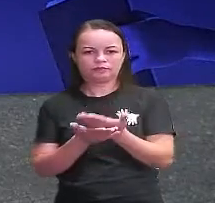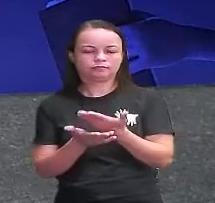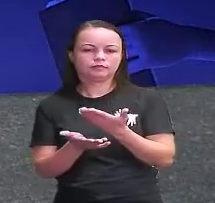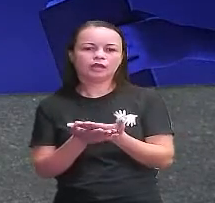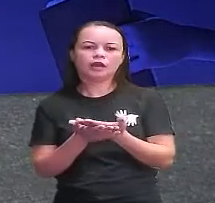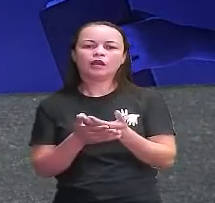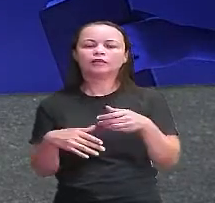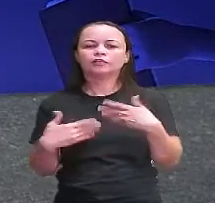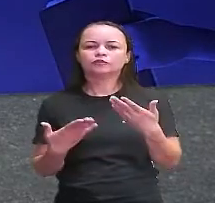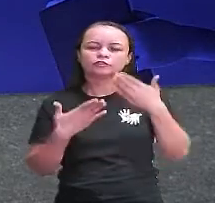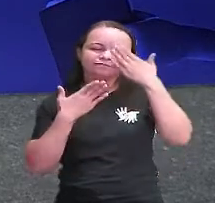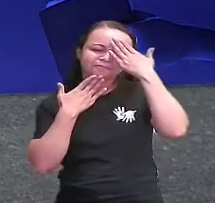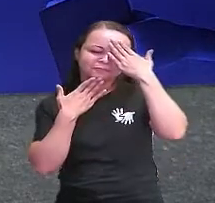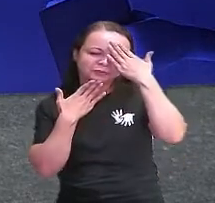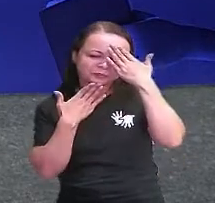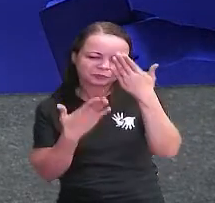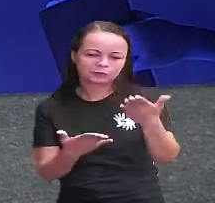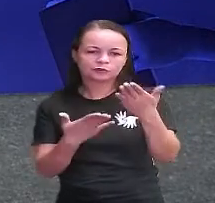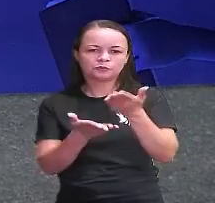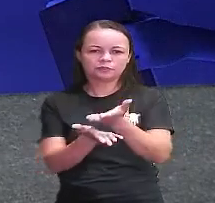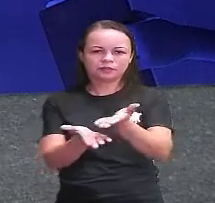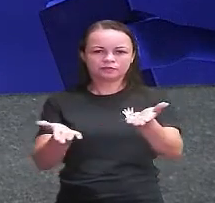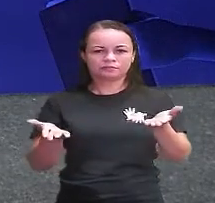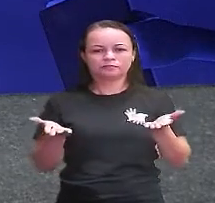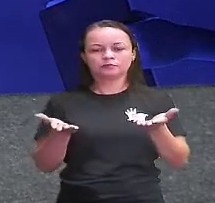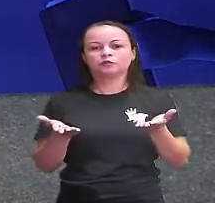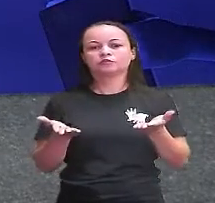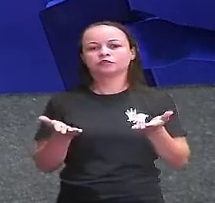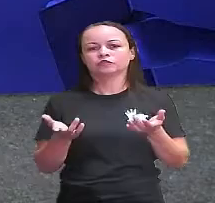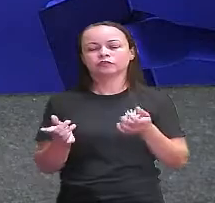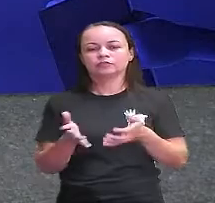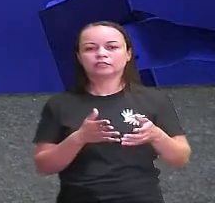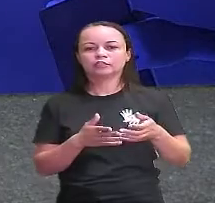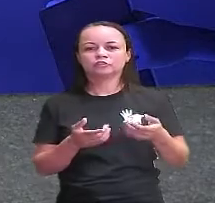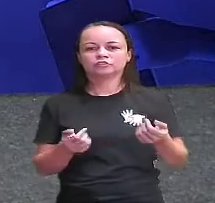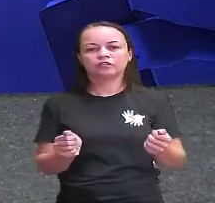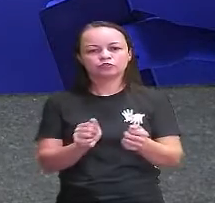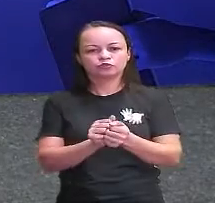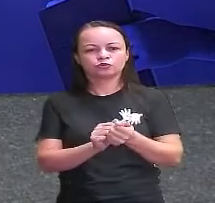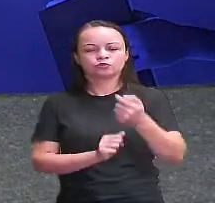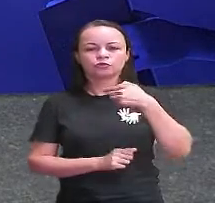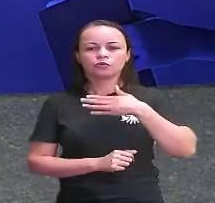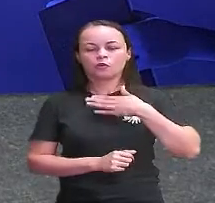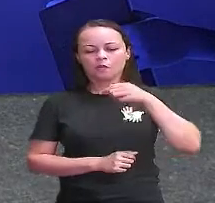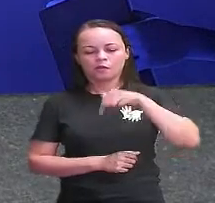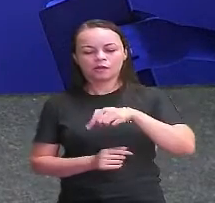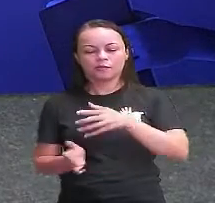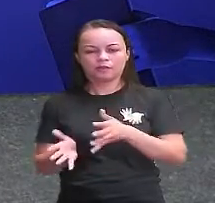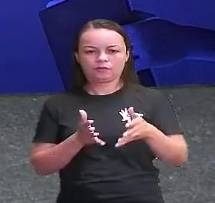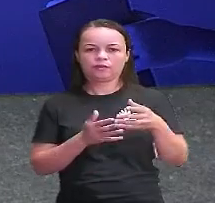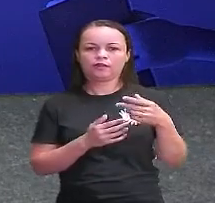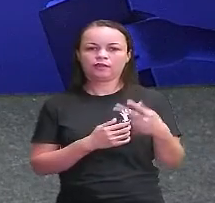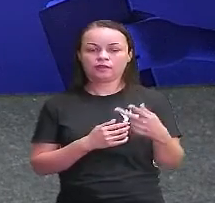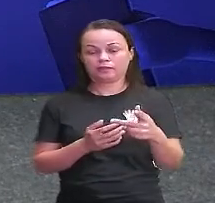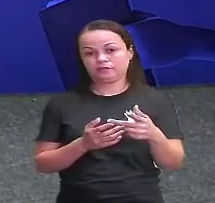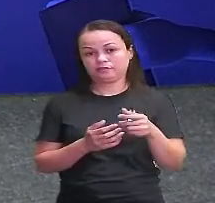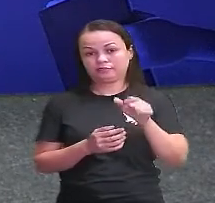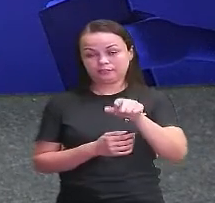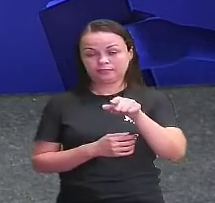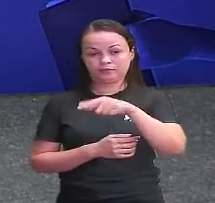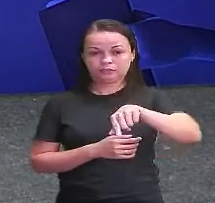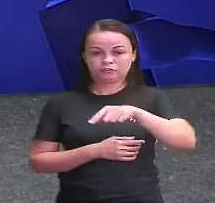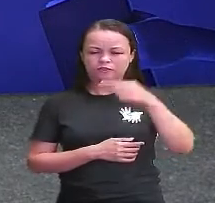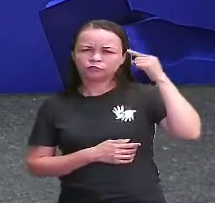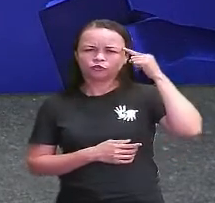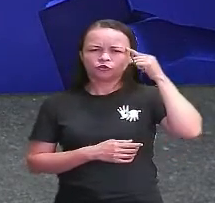aqui o meu muito obrigado a todos vocês que estiveram aqui comigo ao longo dessa aula de ciências. Caso tenha alguma